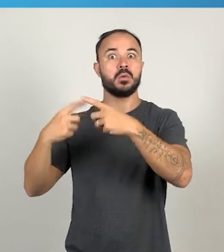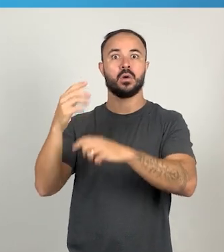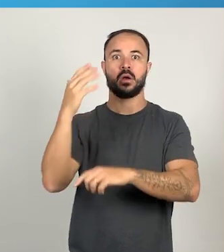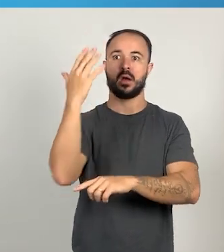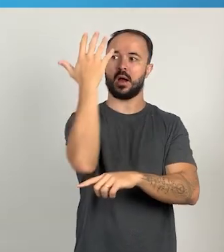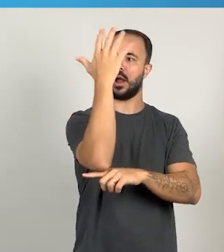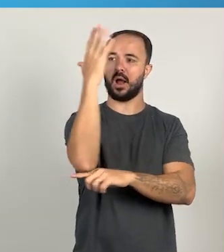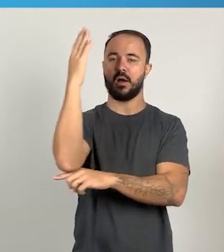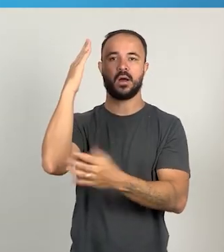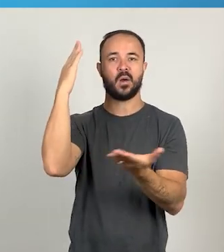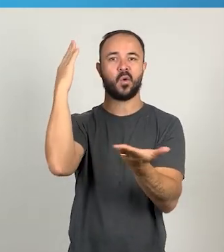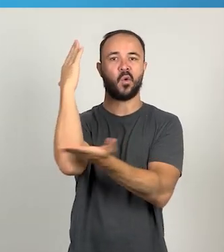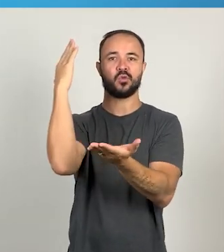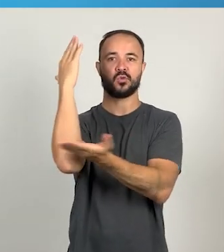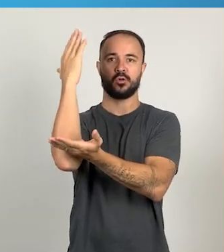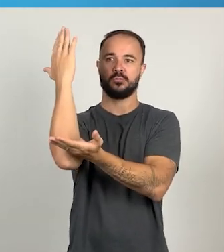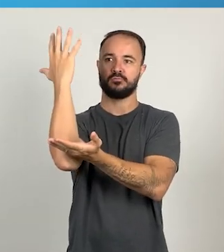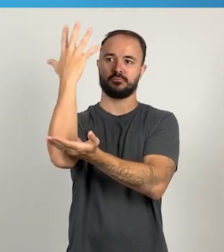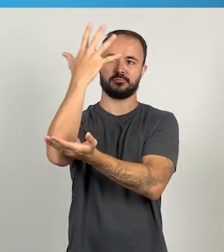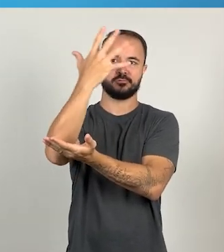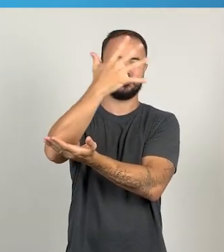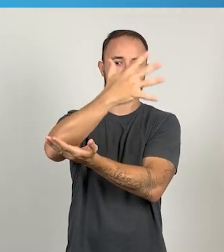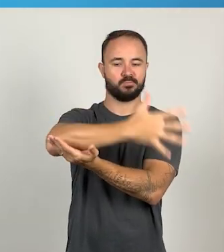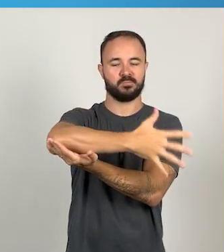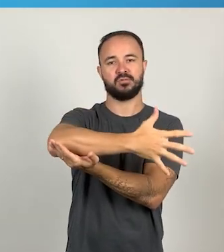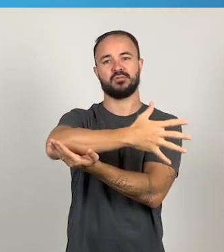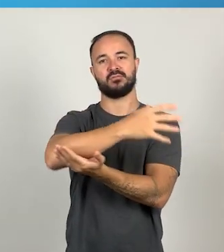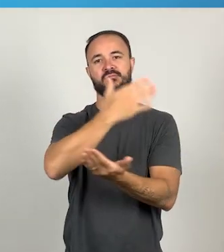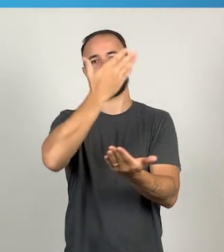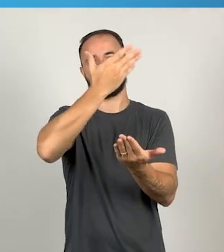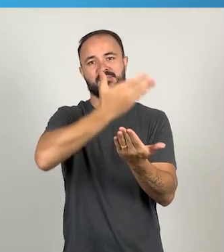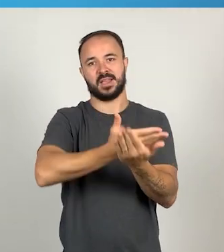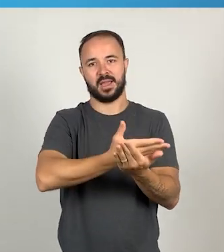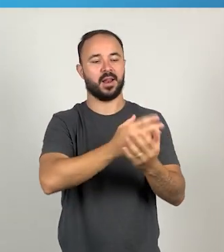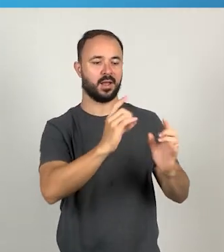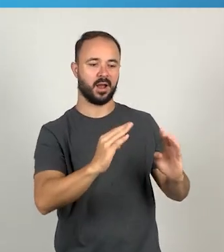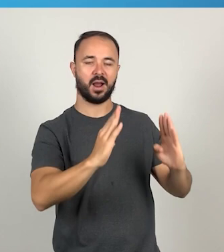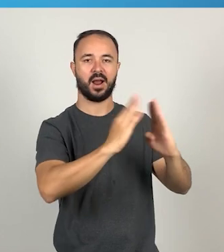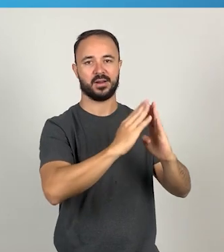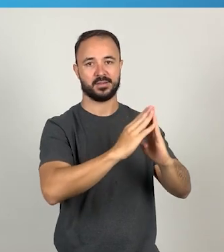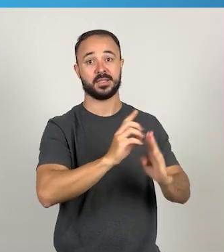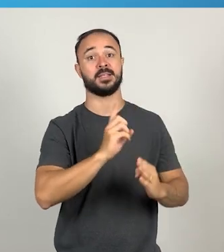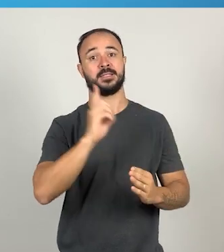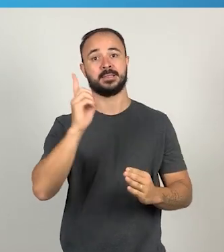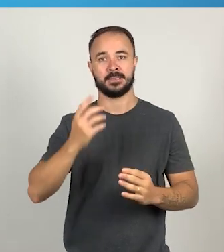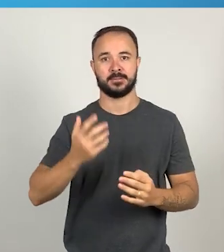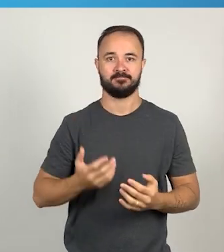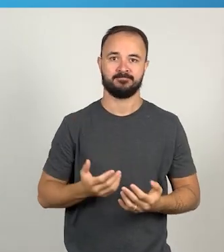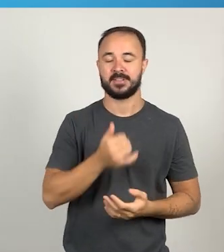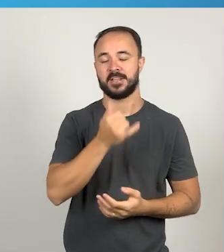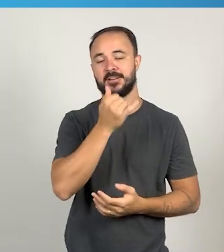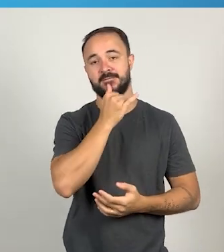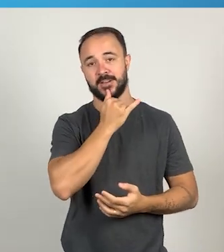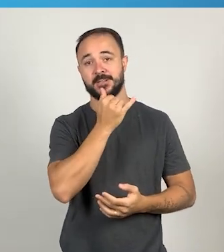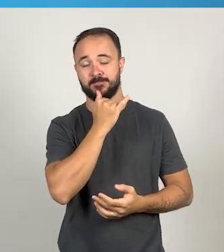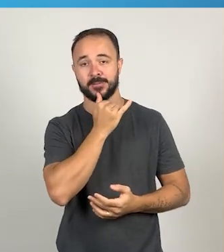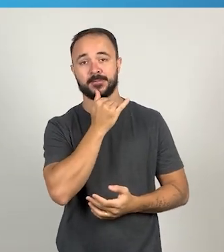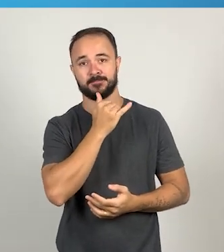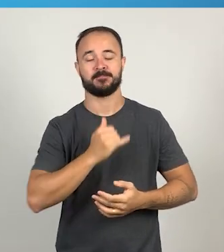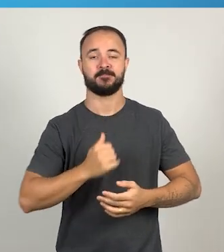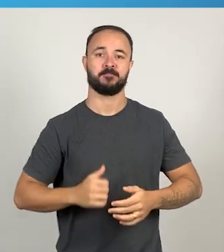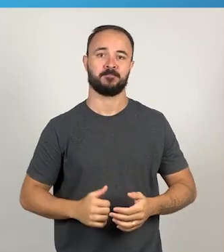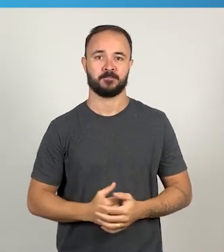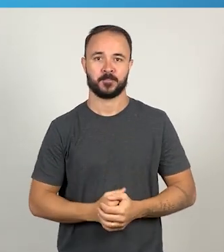fazer a rodovia, uma foi cortada errado, caiu em cima da cabana que ele estava, e aí ele foi atingido.